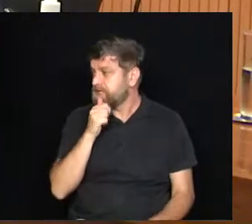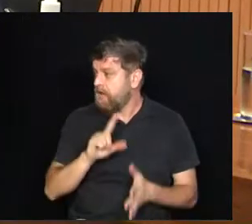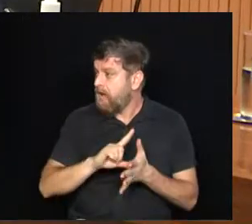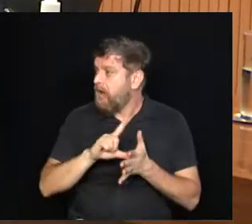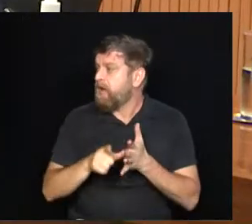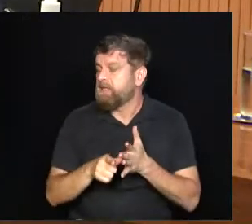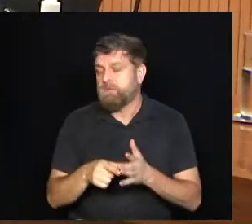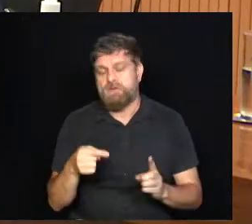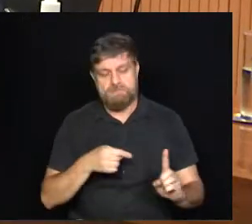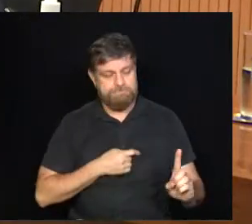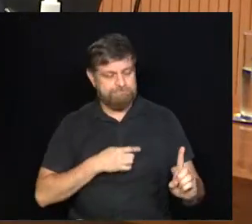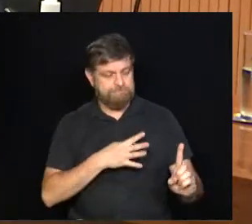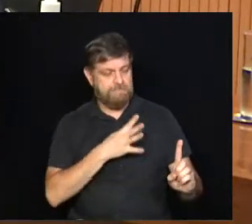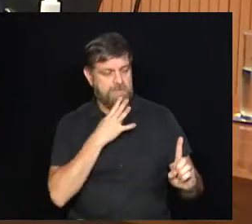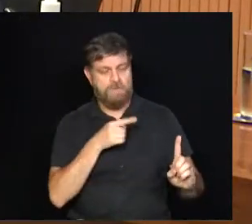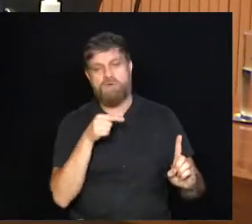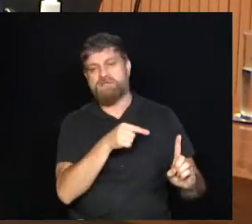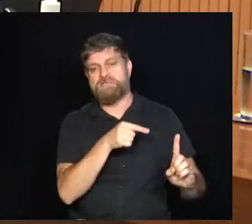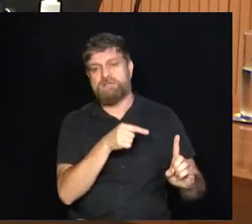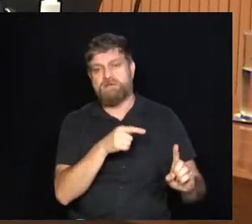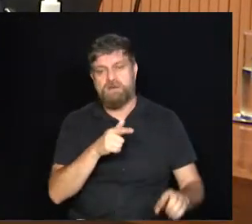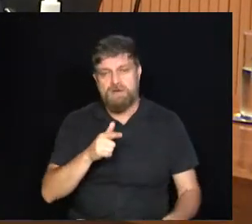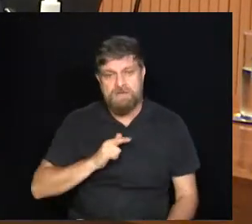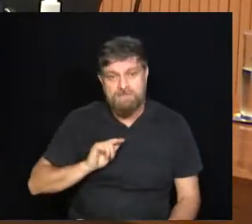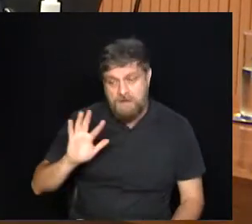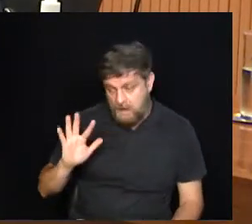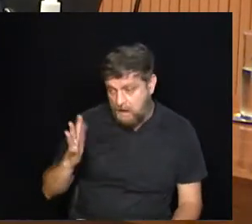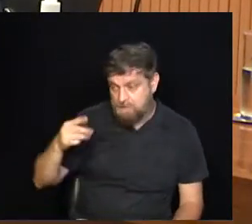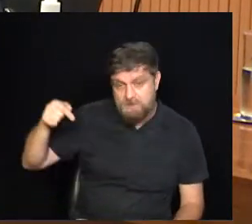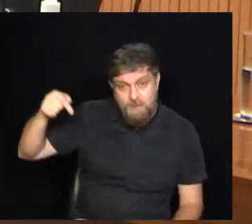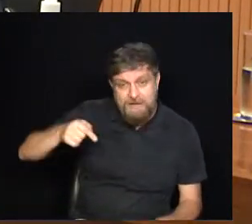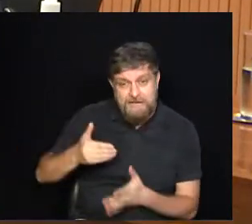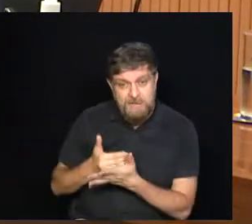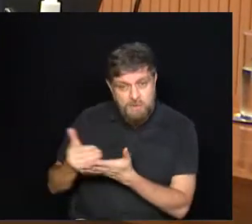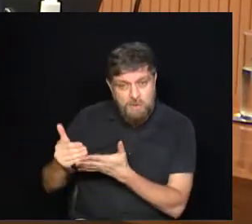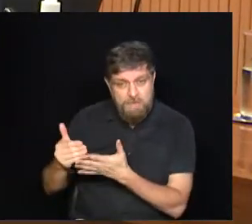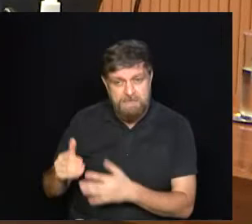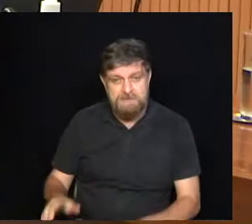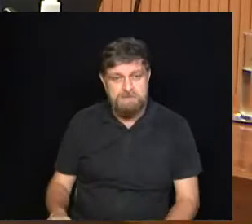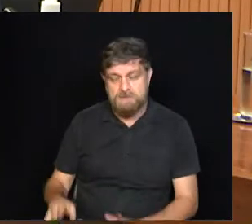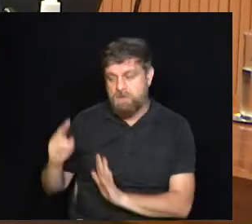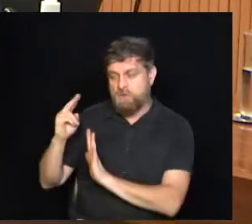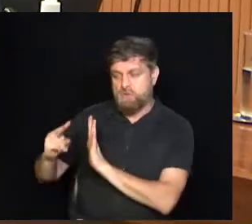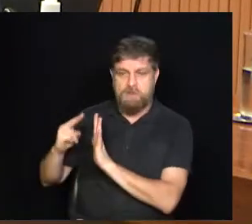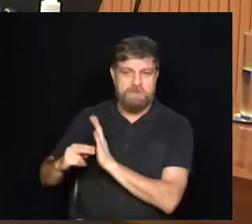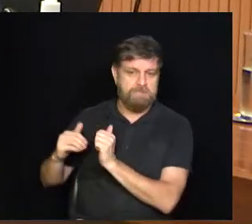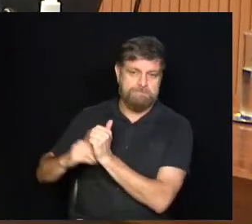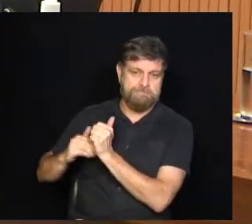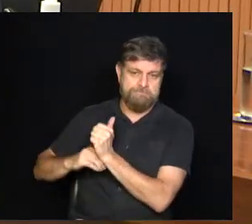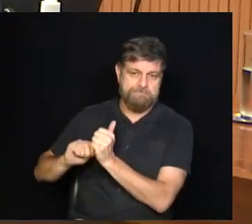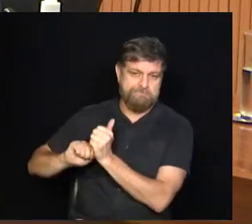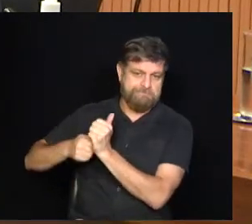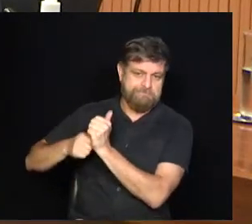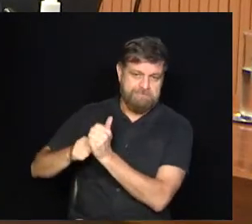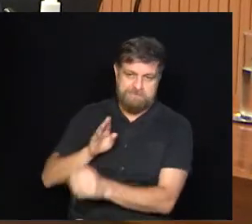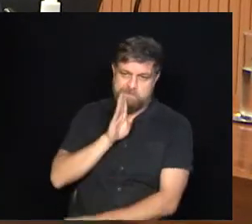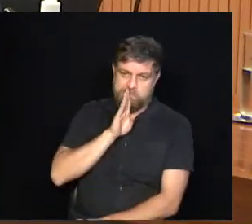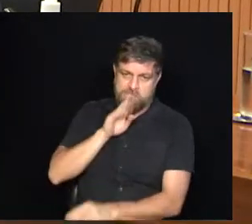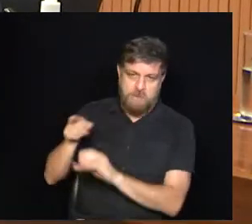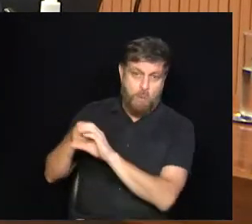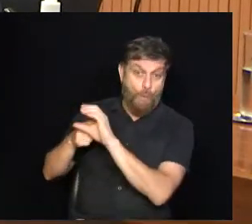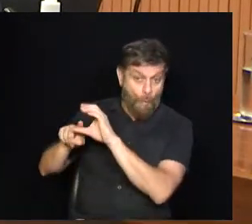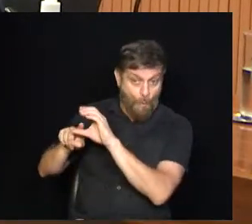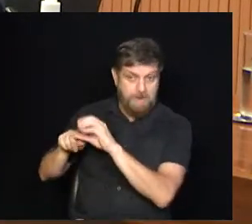Depois, houve isso, viu? Aconteceu aqui num começo, não vamos falar de nomes, mas teve esse